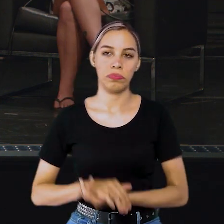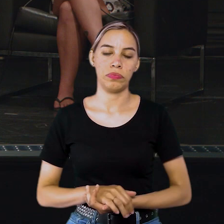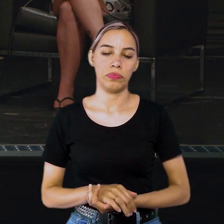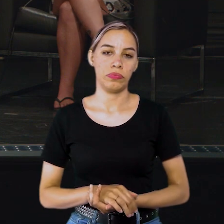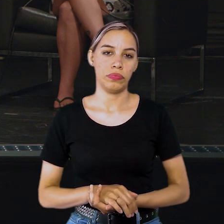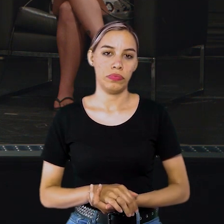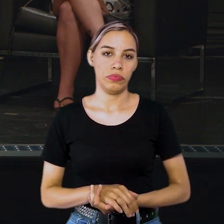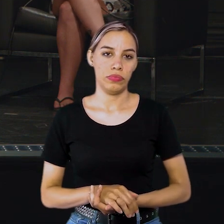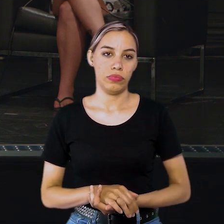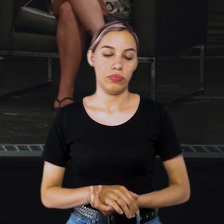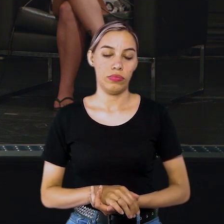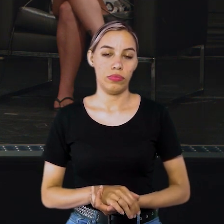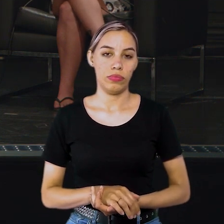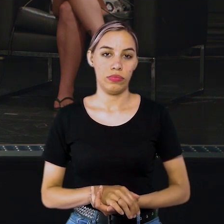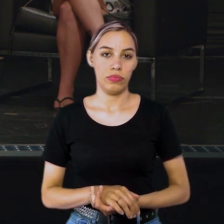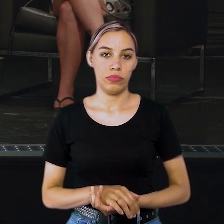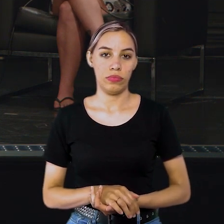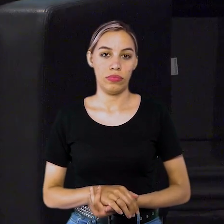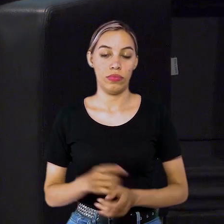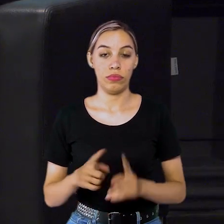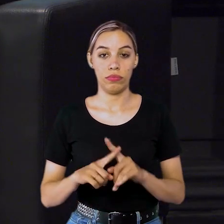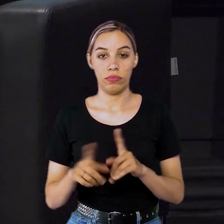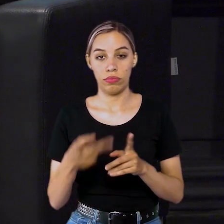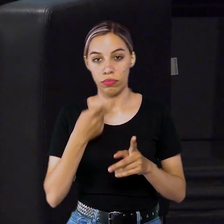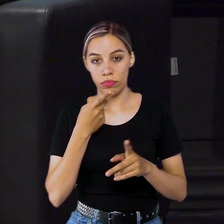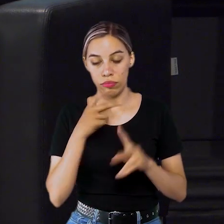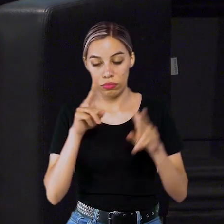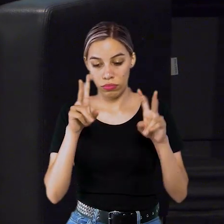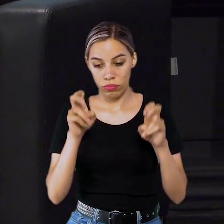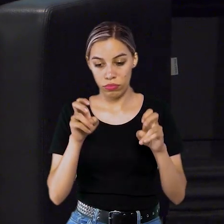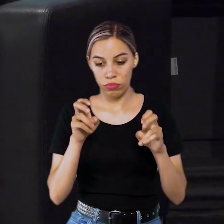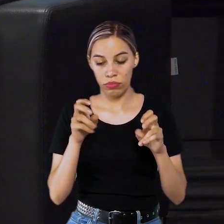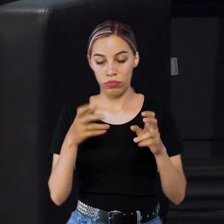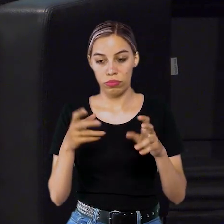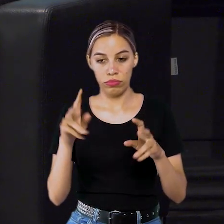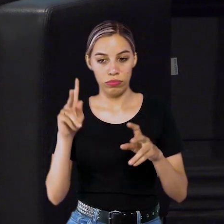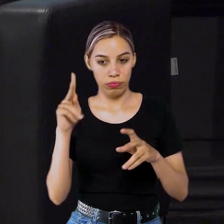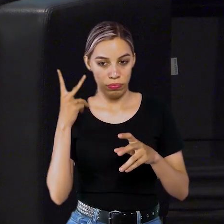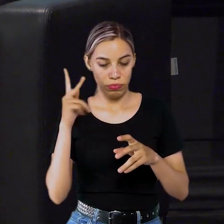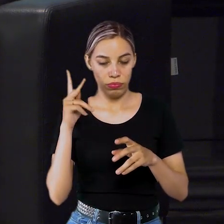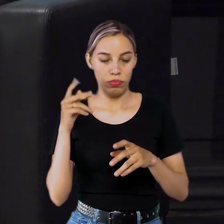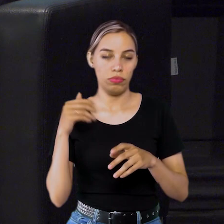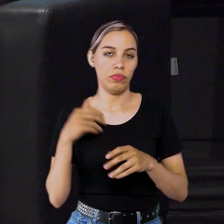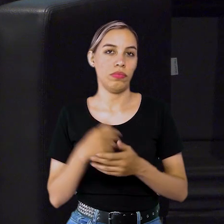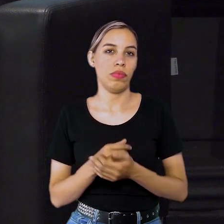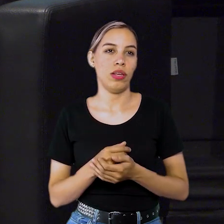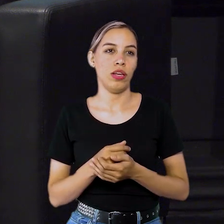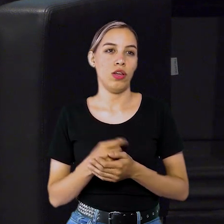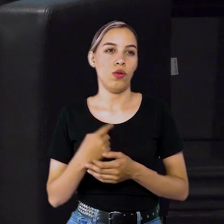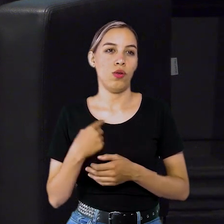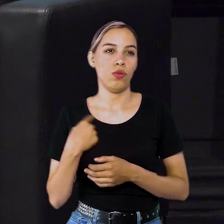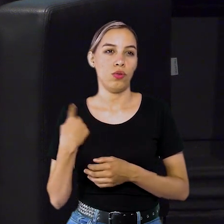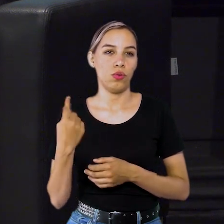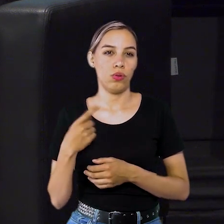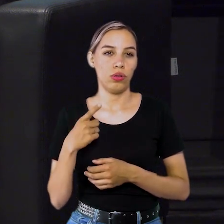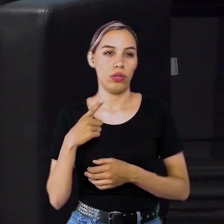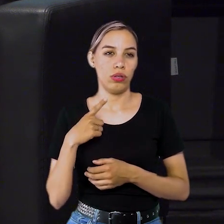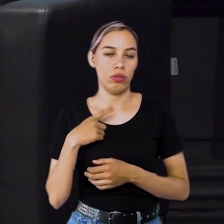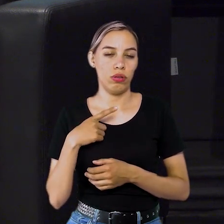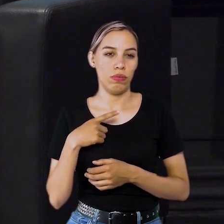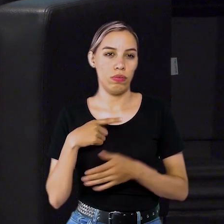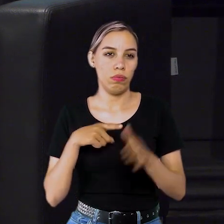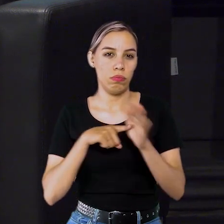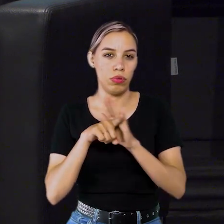Mas porque, né? Mas falando da narrativa, né? A gente teve agora o último censo do